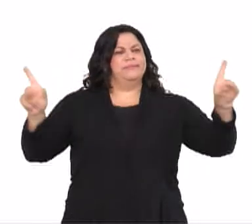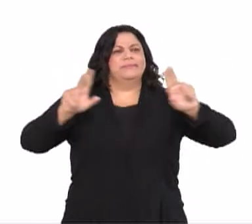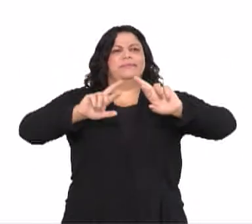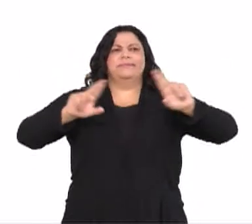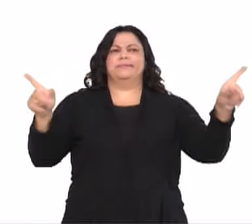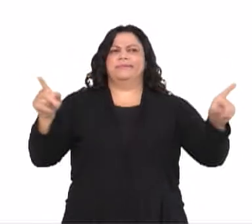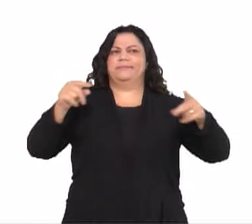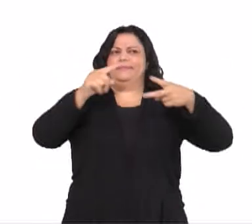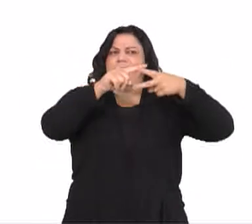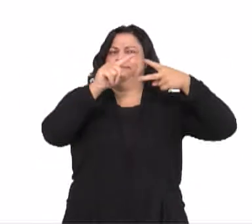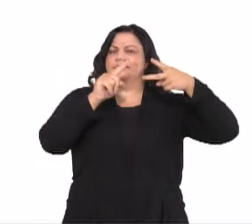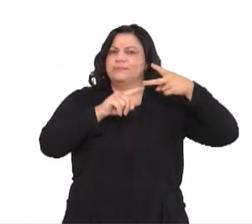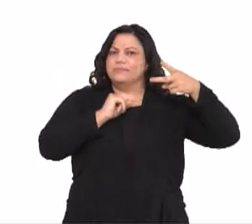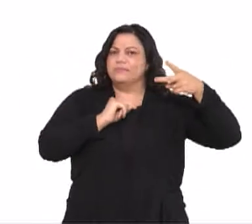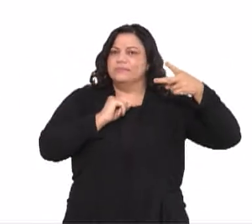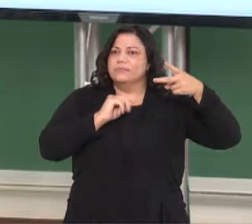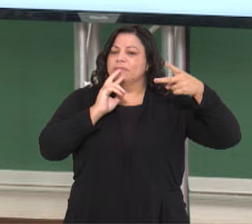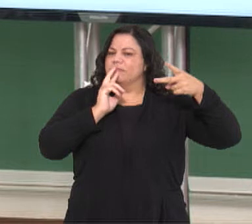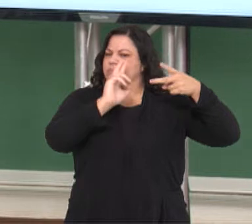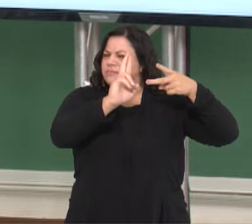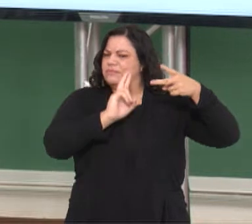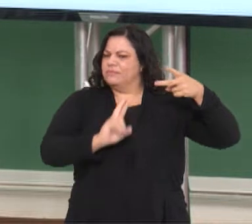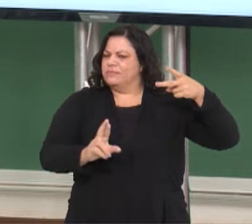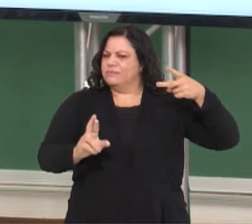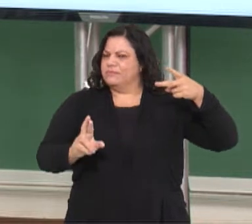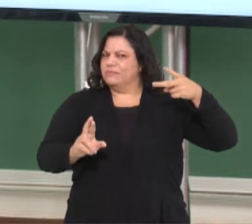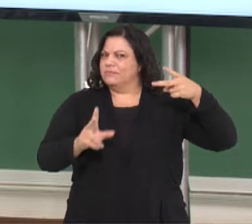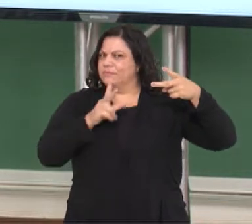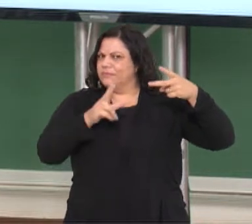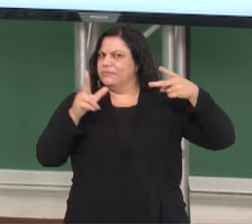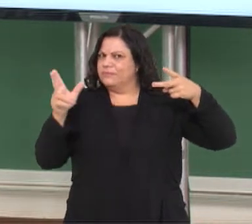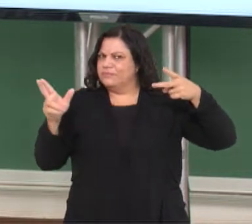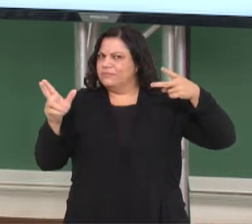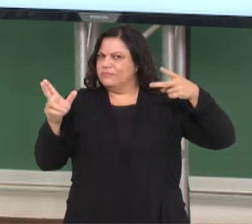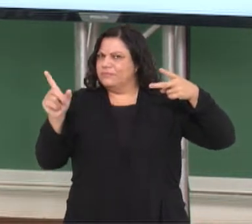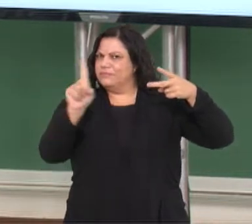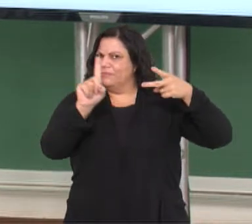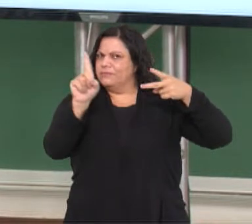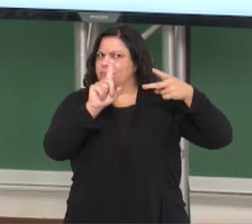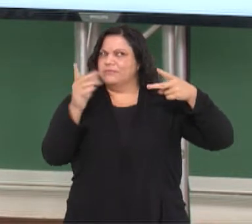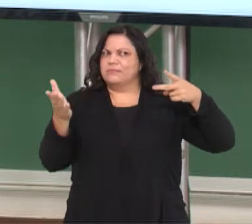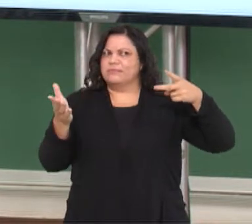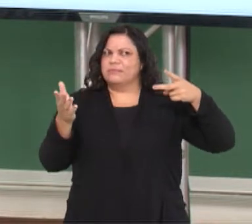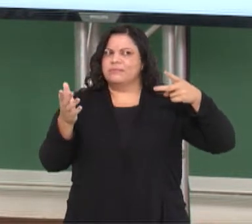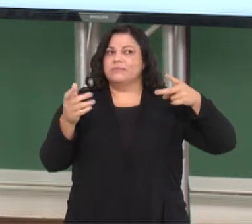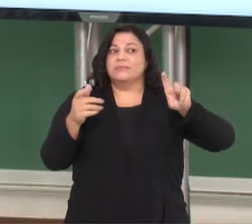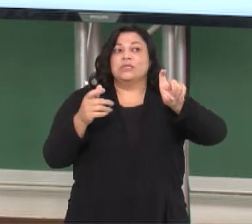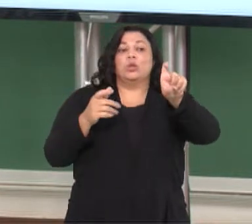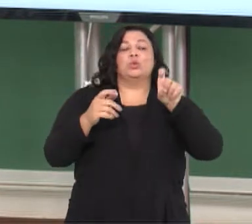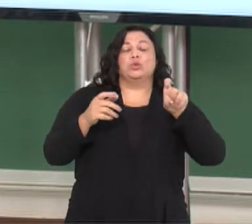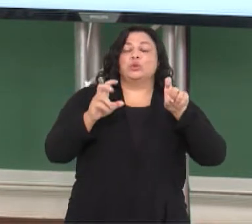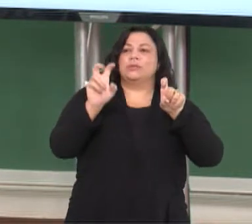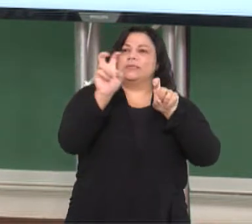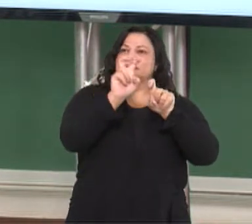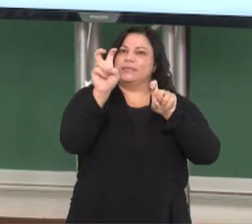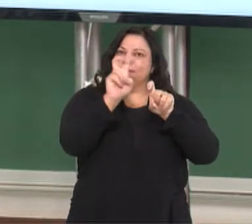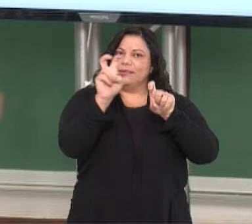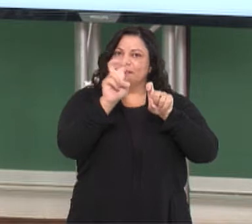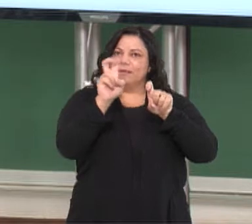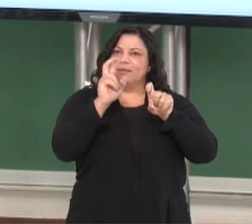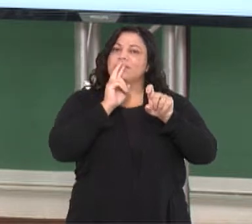resulta necessariamente num polinômio de mesmo grau. Vocês viram lá. Aqui o polinômio era x à quinta, o resultado foi x ao